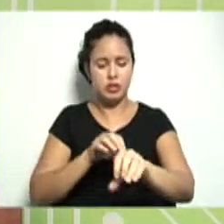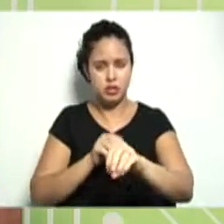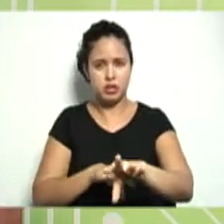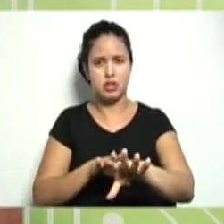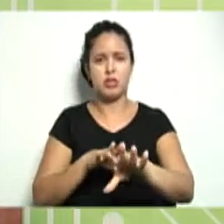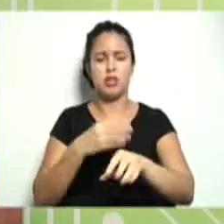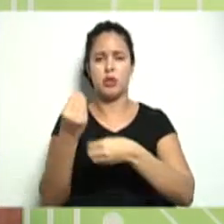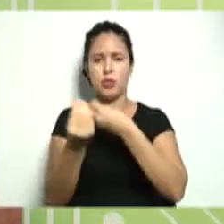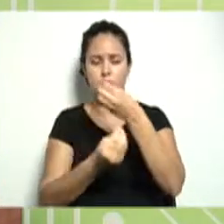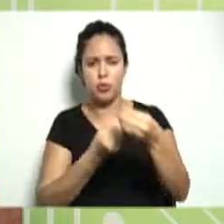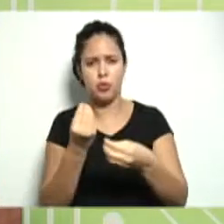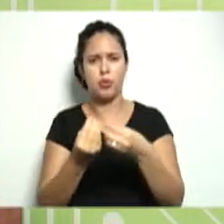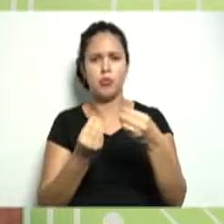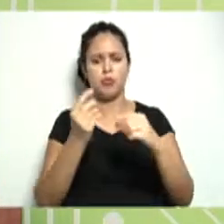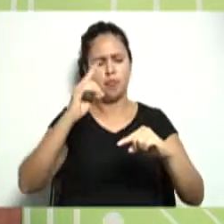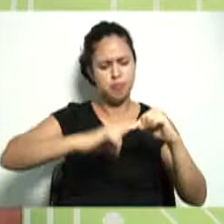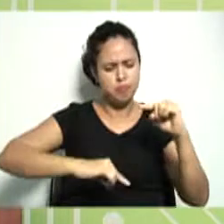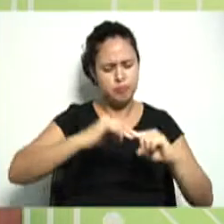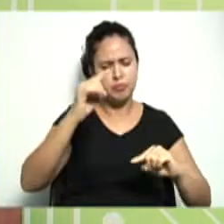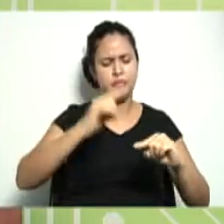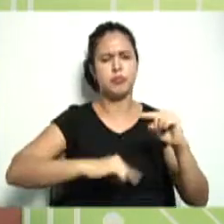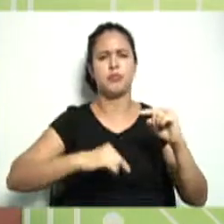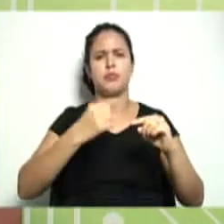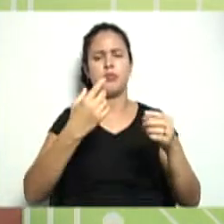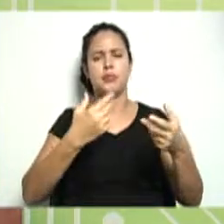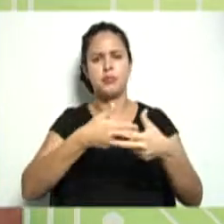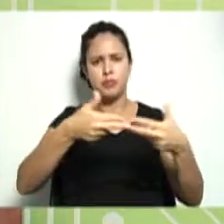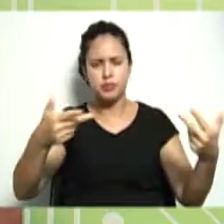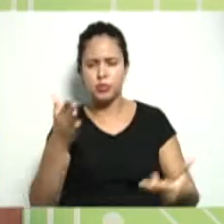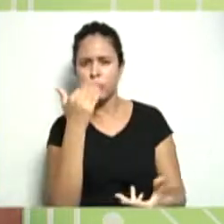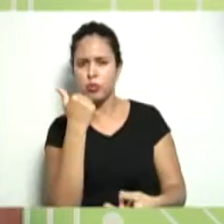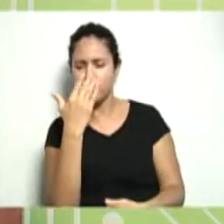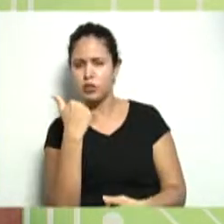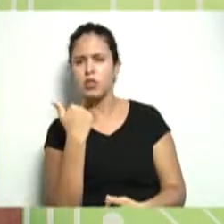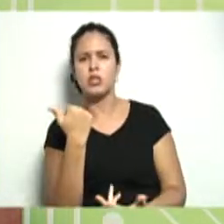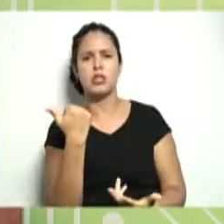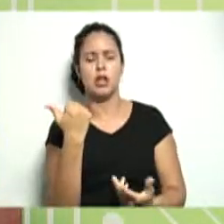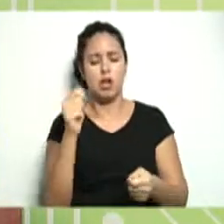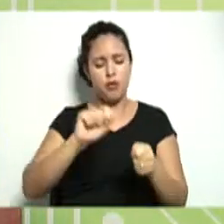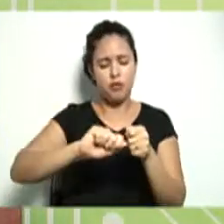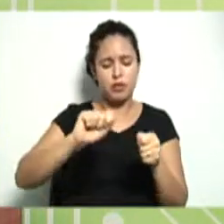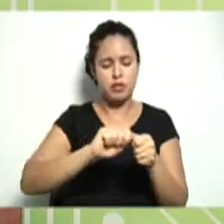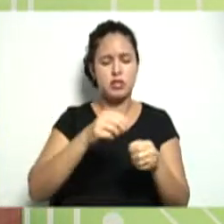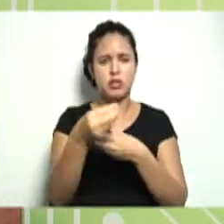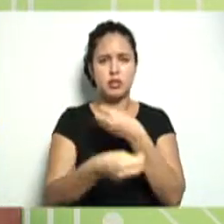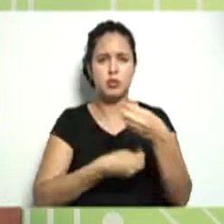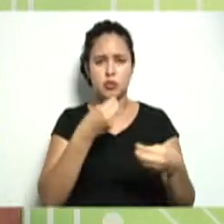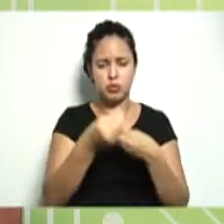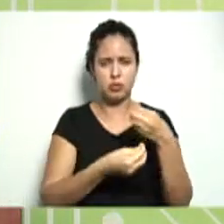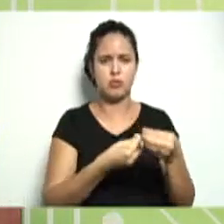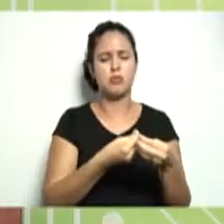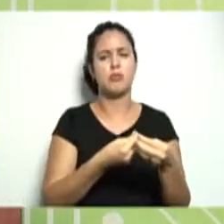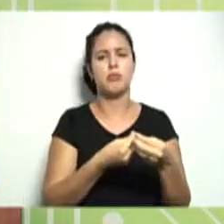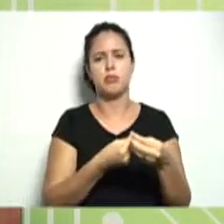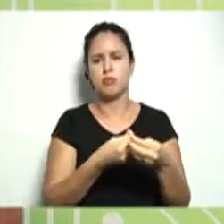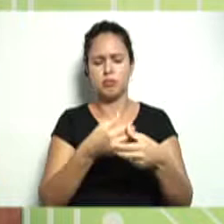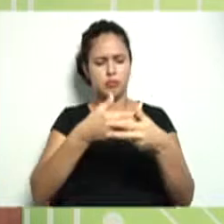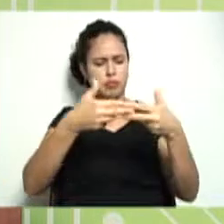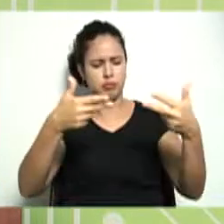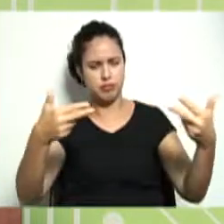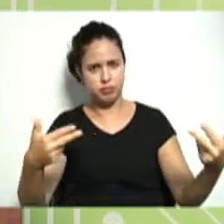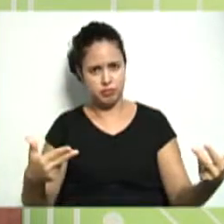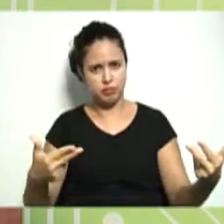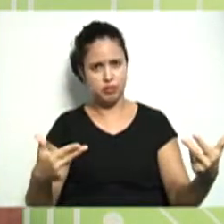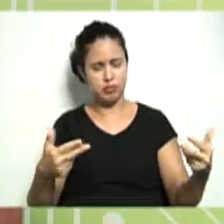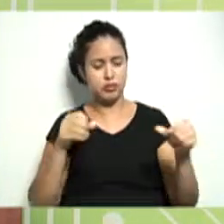que seja uma ferramenta, que seja um alimento, né, que seja o cultivo de alguma coisa, e esse